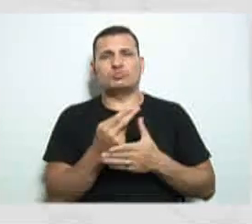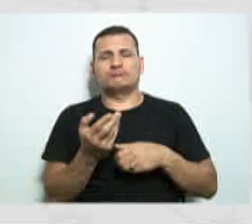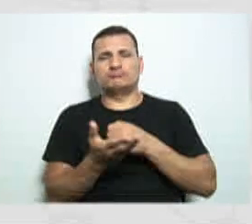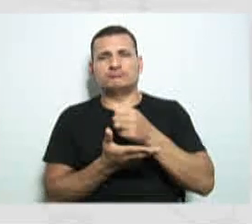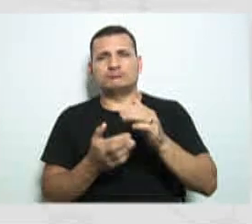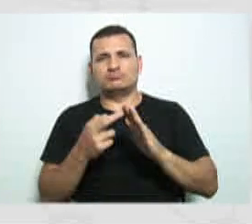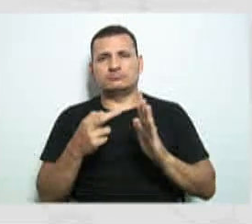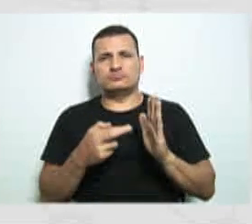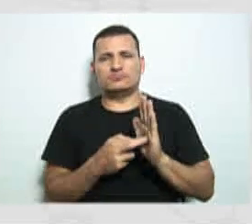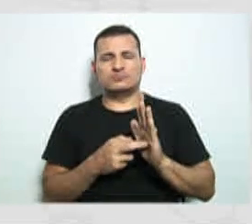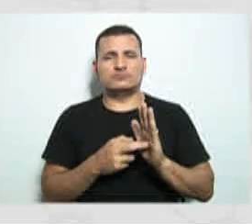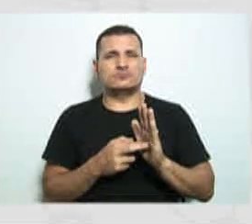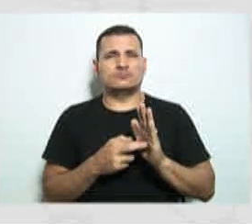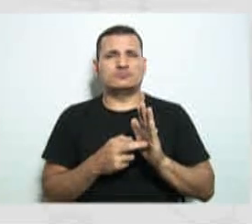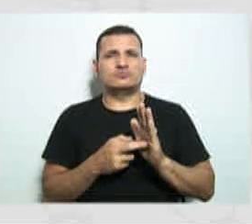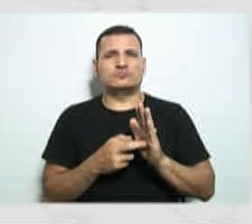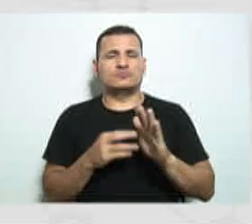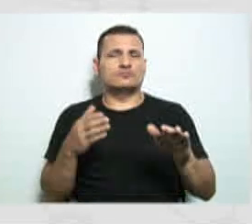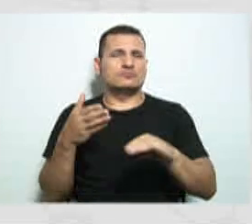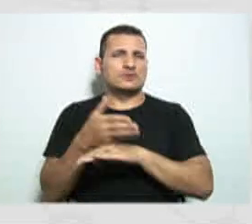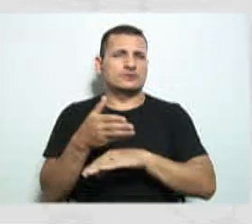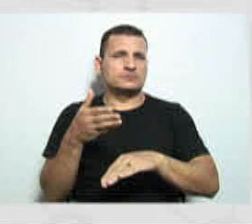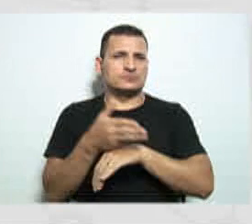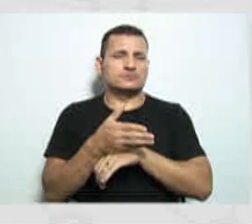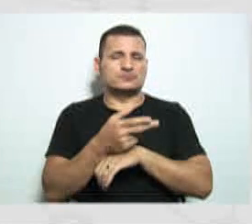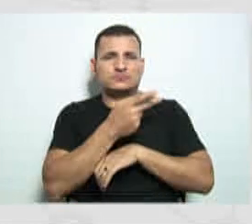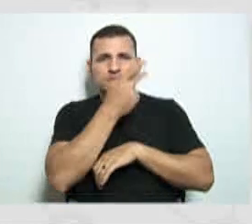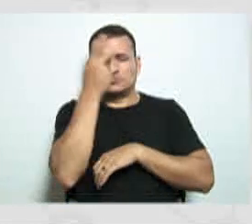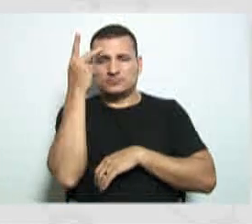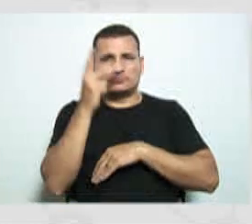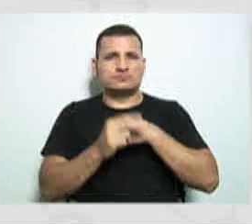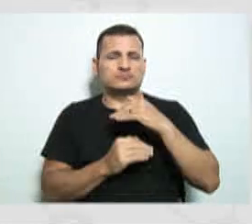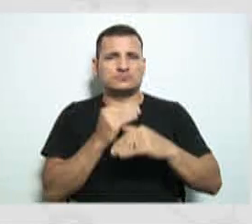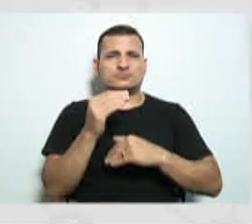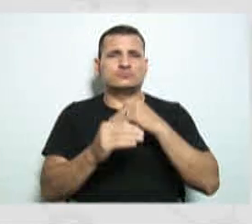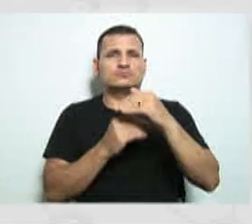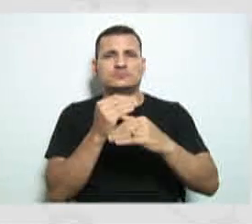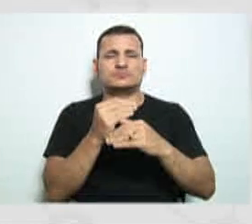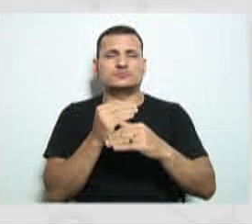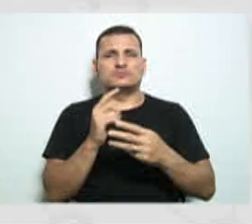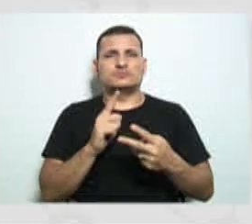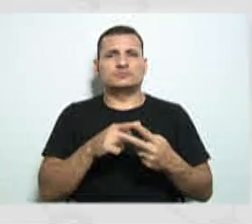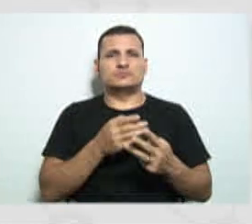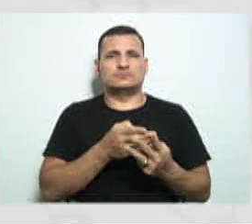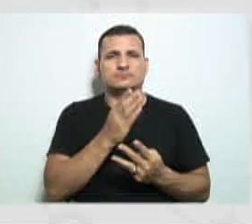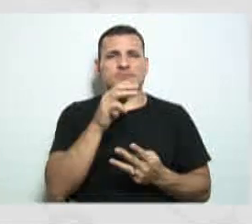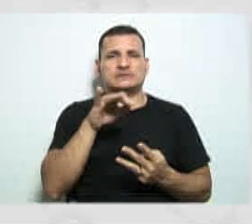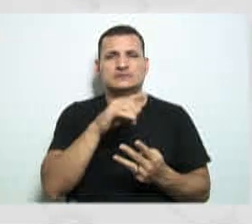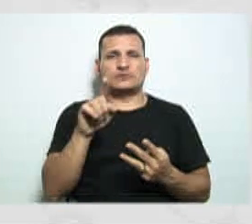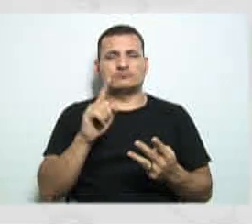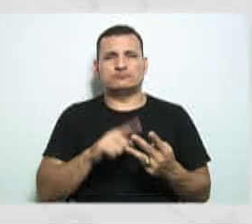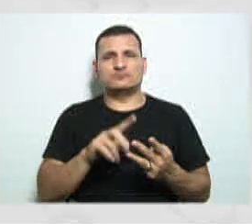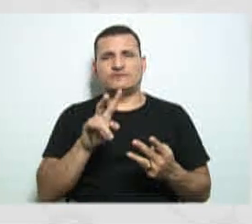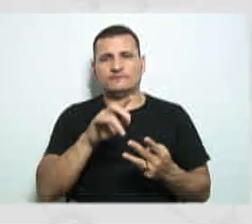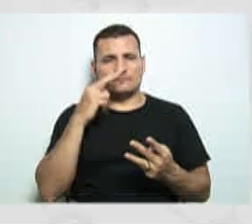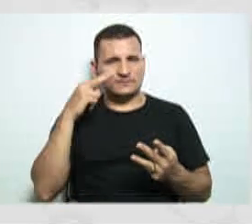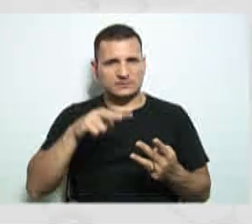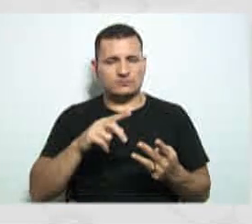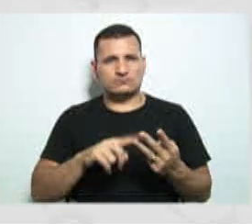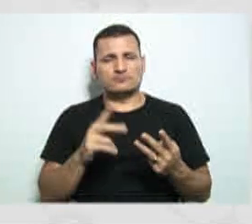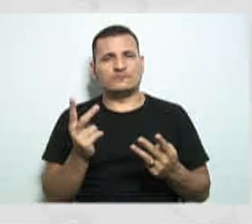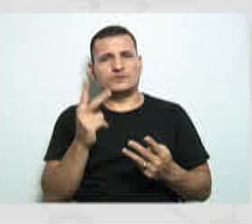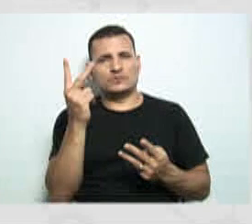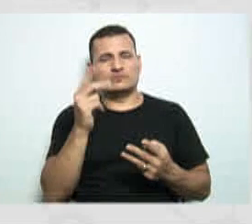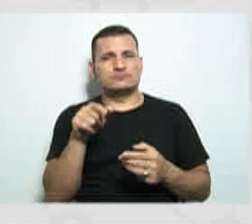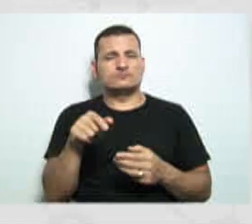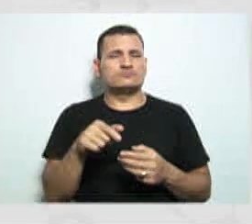e facilitam a participação das pessoas no desenvolvimento da missão, visão e dos próprios valores. Eles definem também e